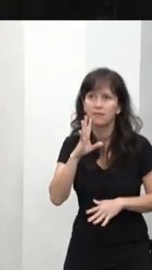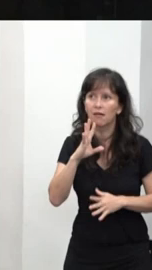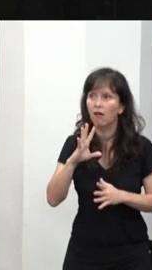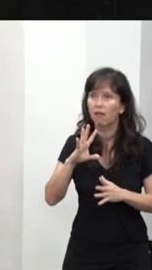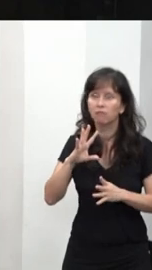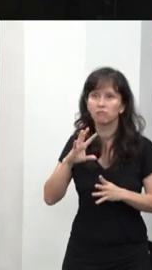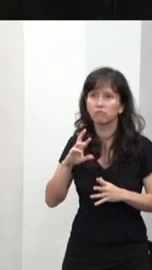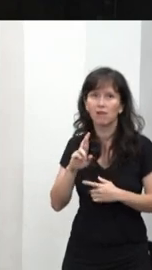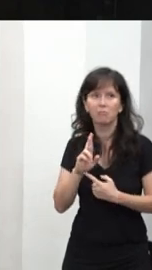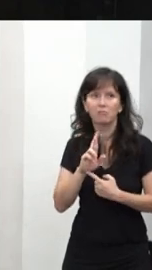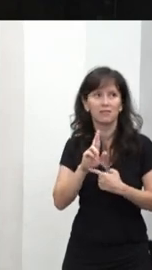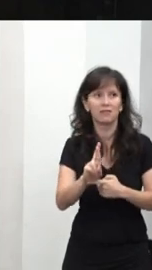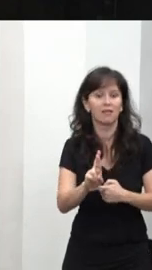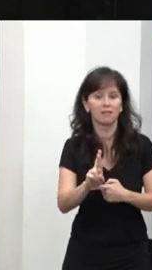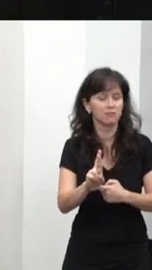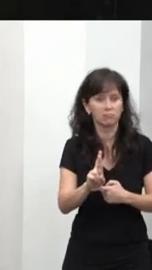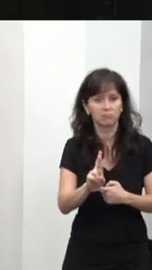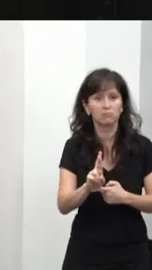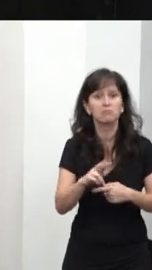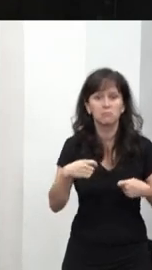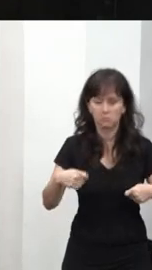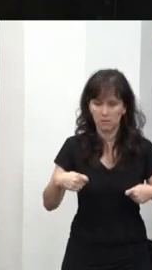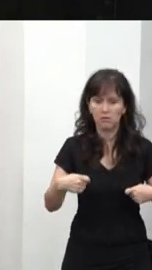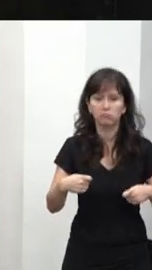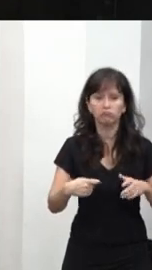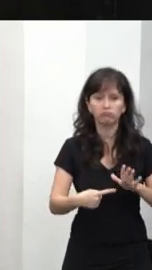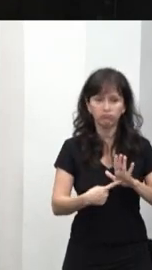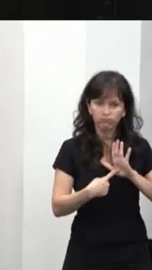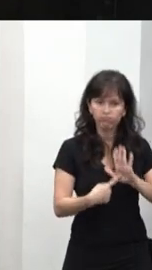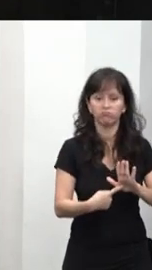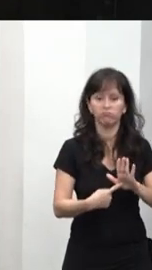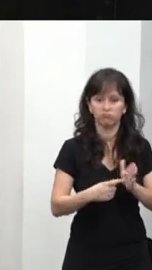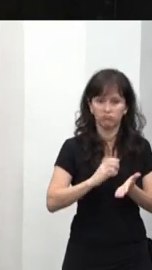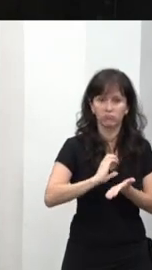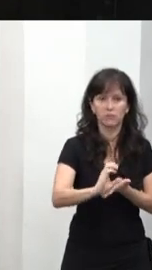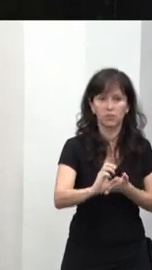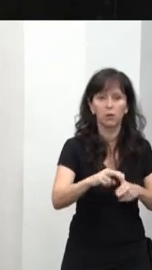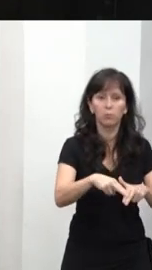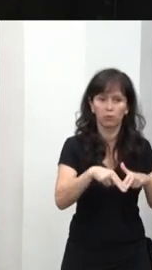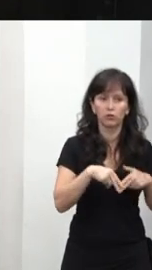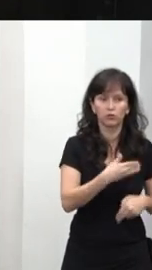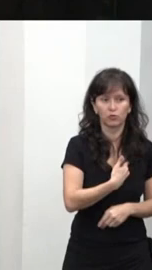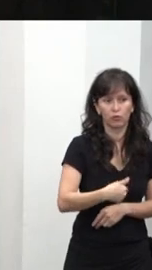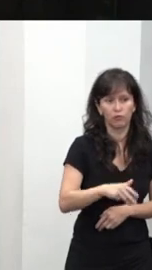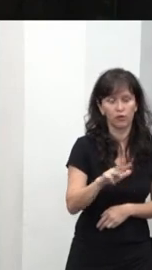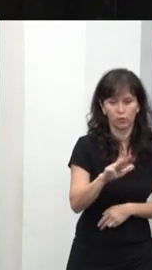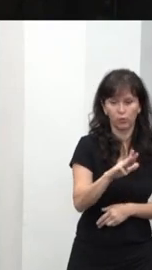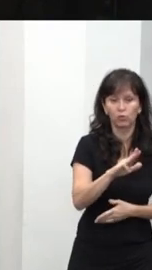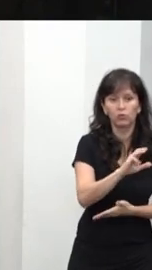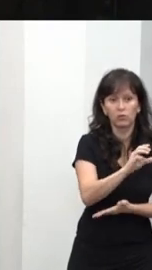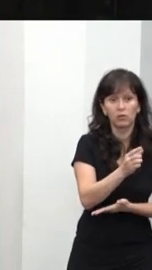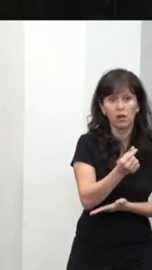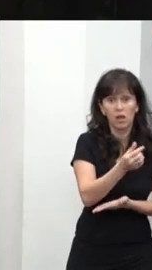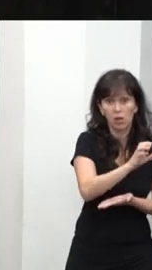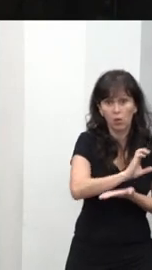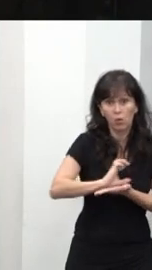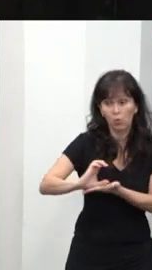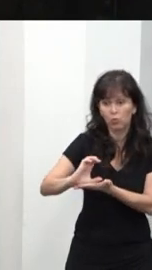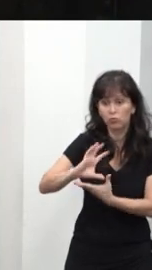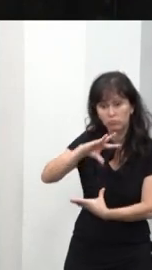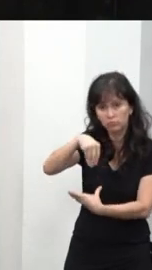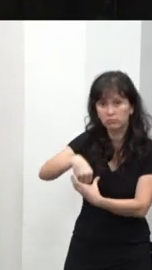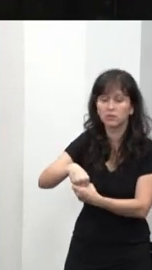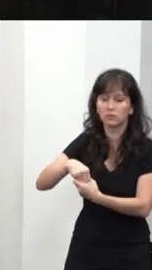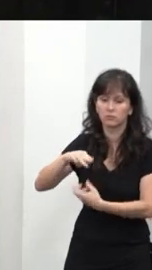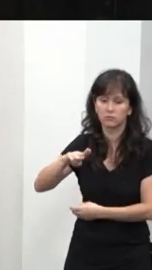E aí por isso que o governo Lula colocou no ministério da cultura o maior recurso da história e com